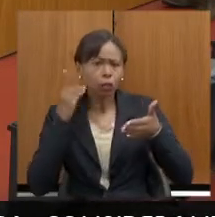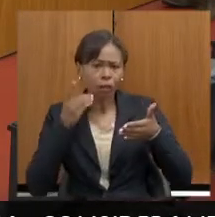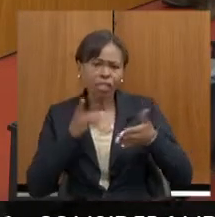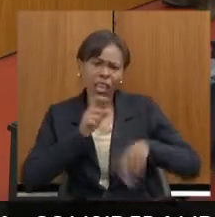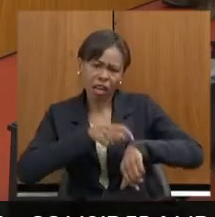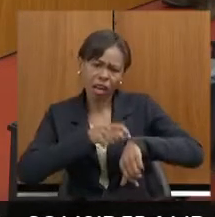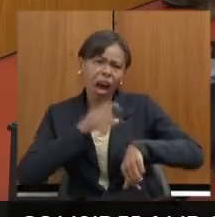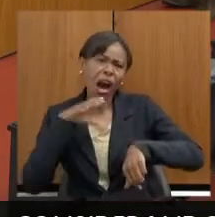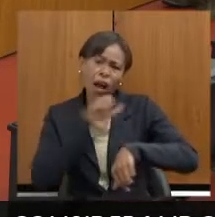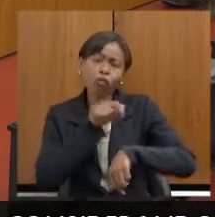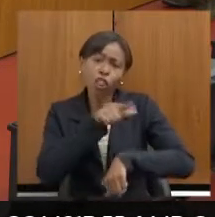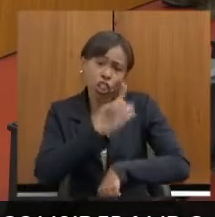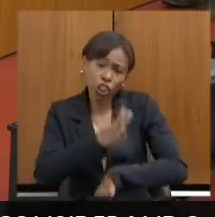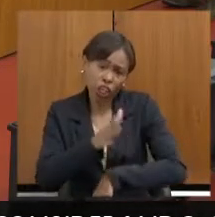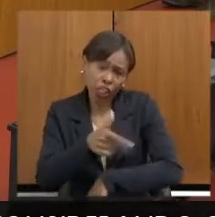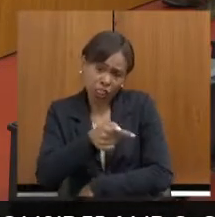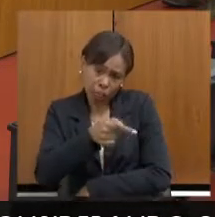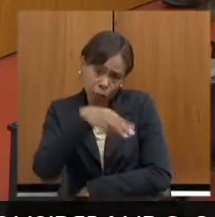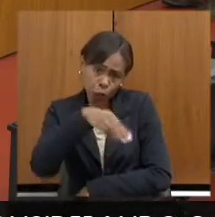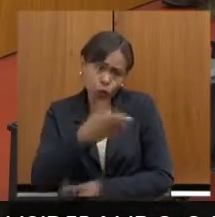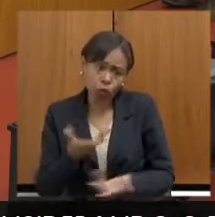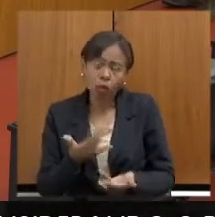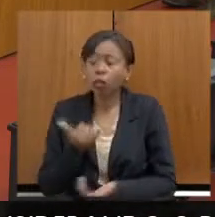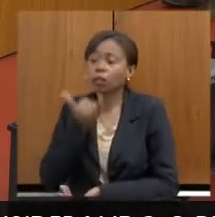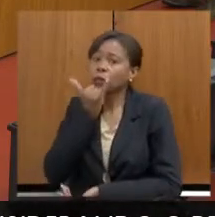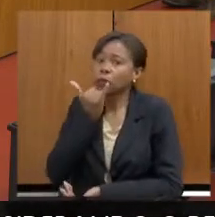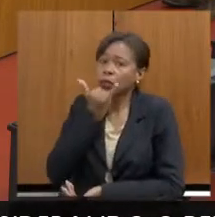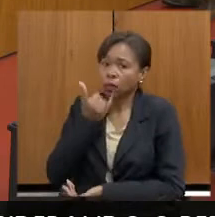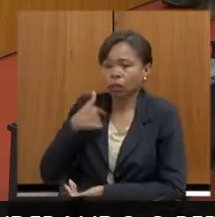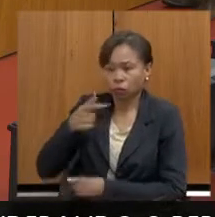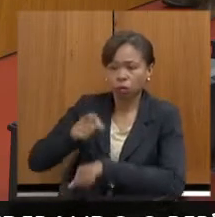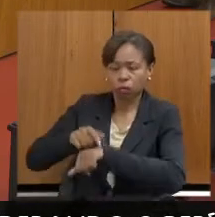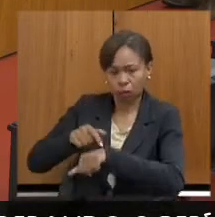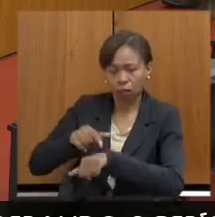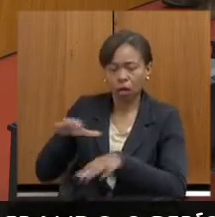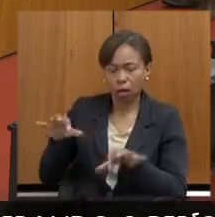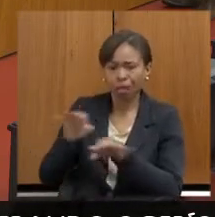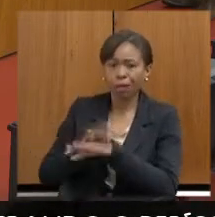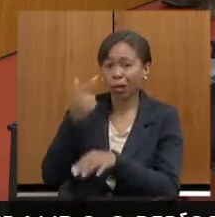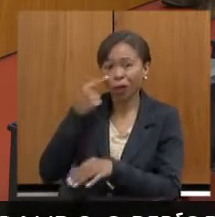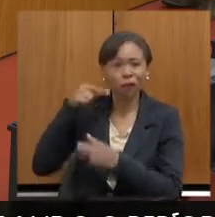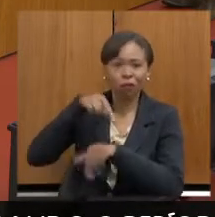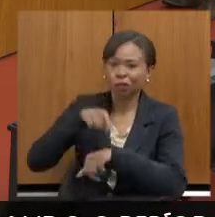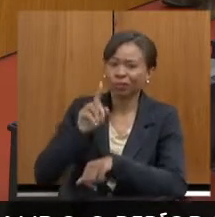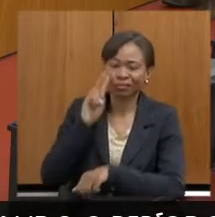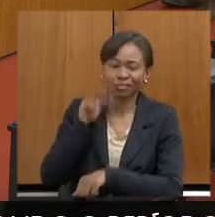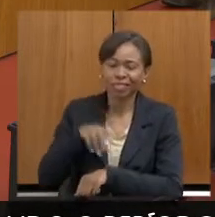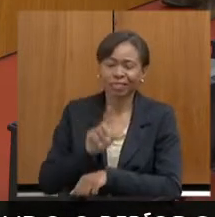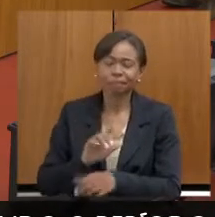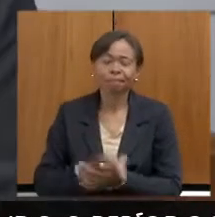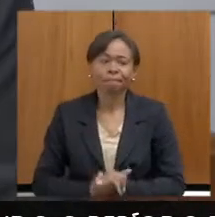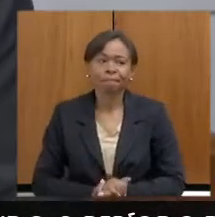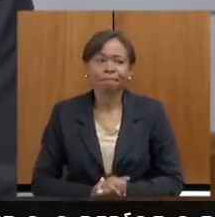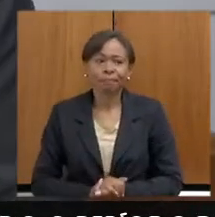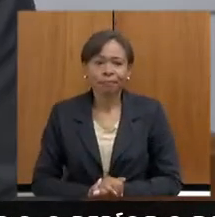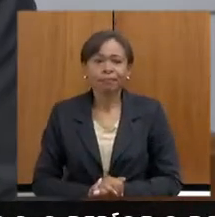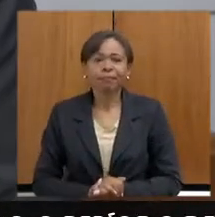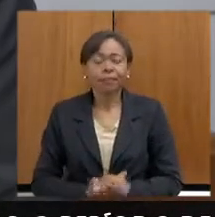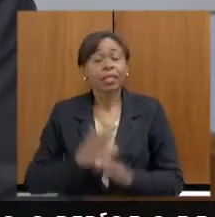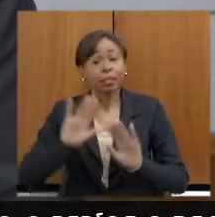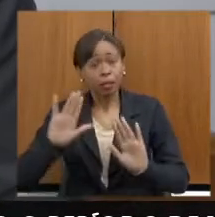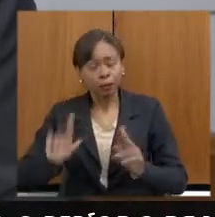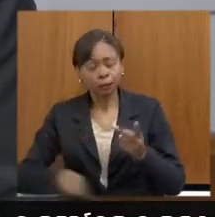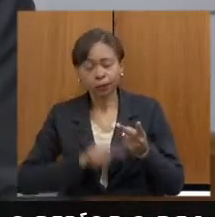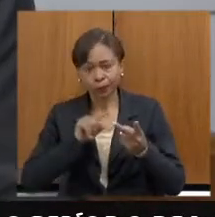rapidinho pessoa já falou 7 minutos já Ah desculpa então eu terminar aqui que não vem o tempo ali por isso que eu fiquei perdido mas enfim segunda